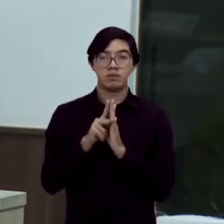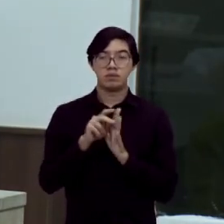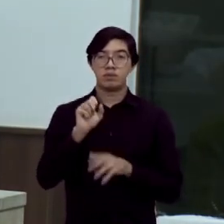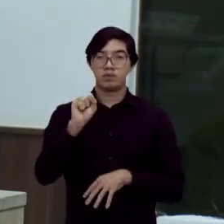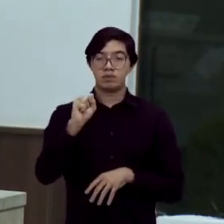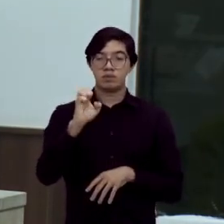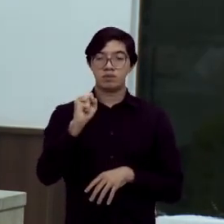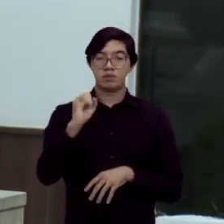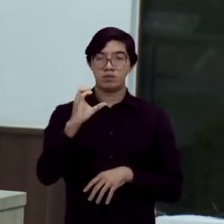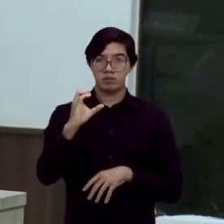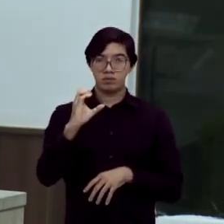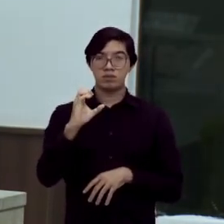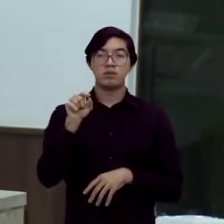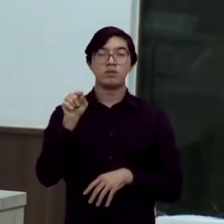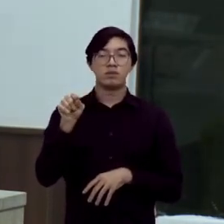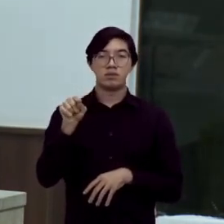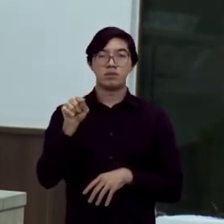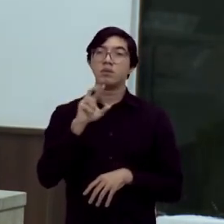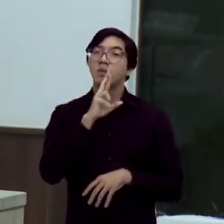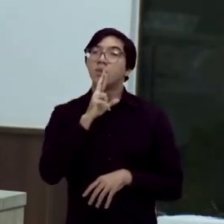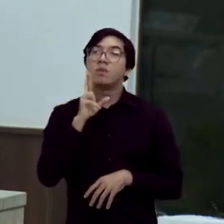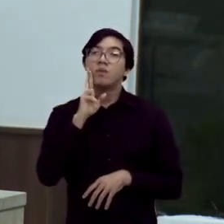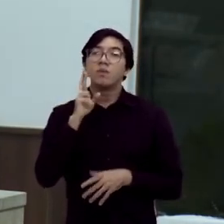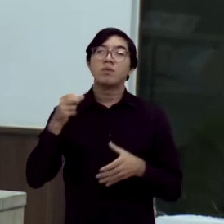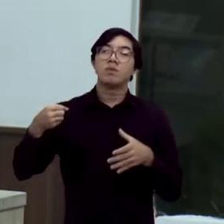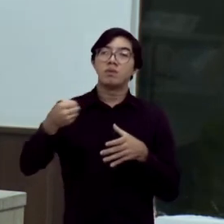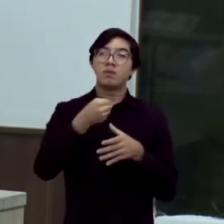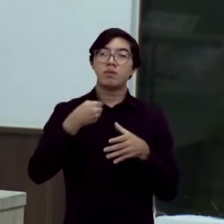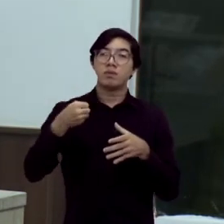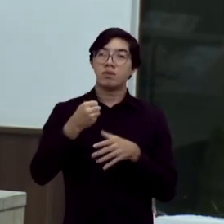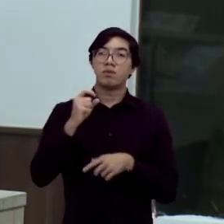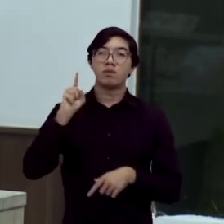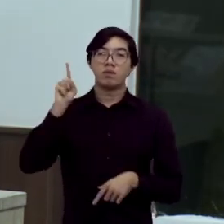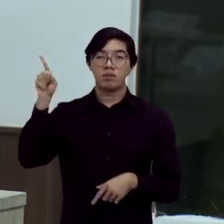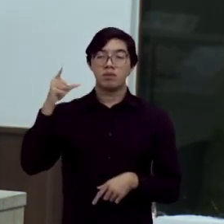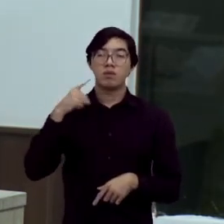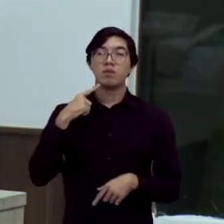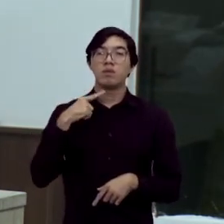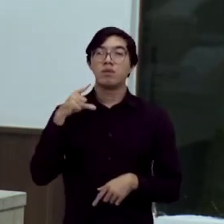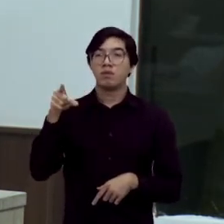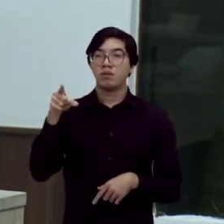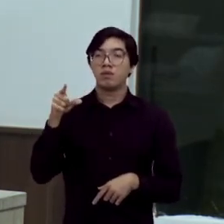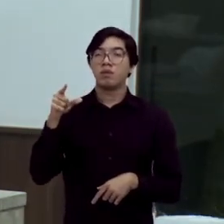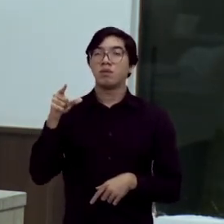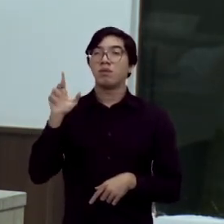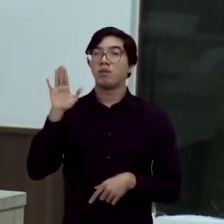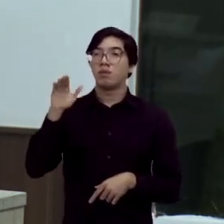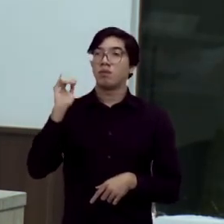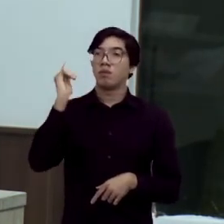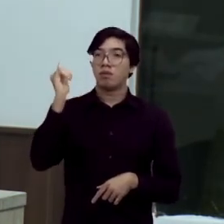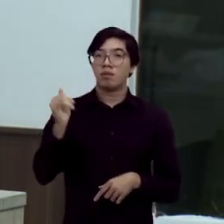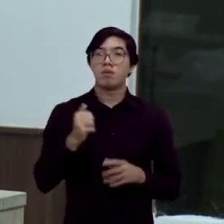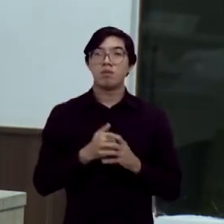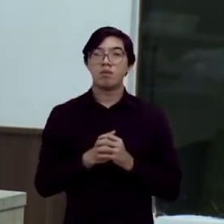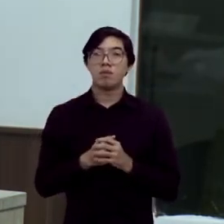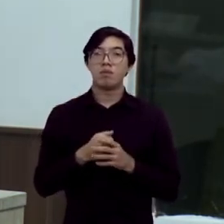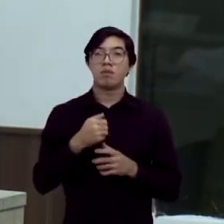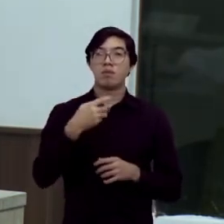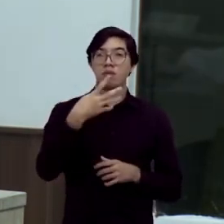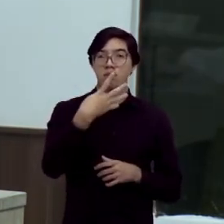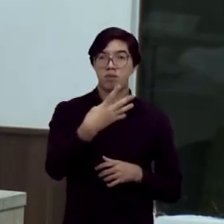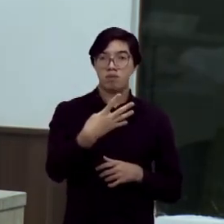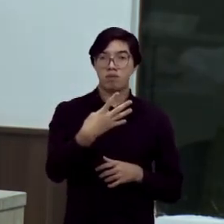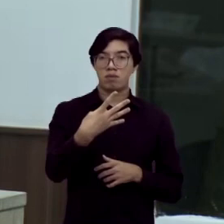servidos. Olha o número, tia Francisca, Vossa Excelência que trabalha com social. São mais de